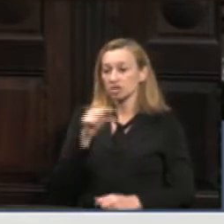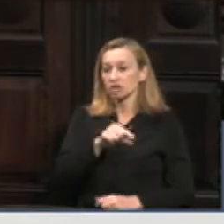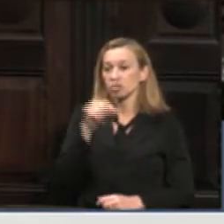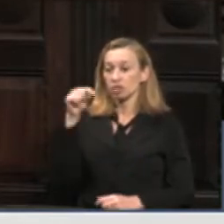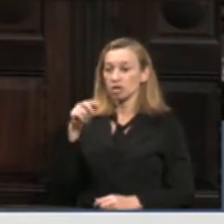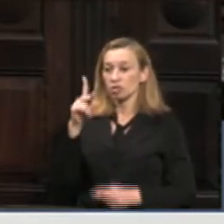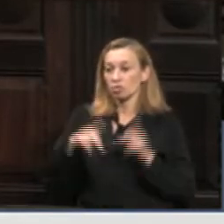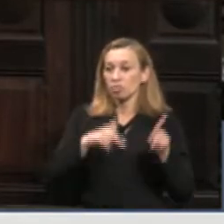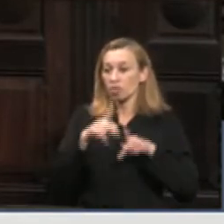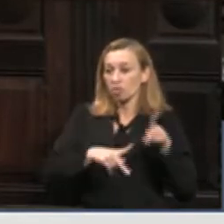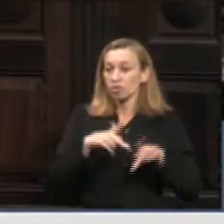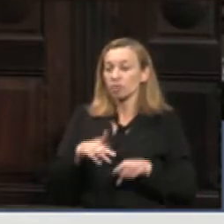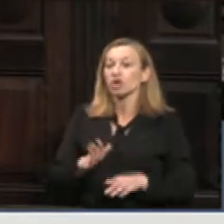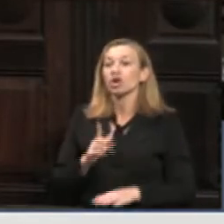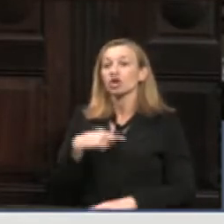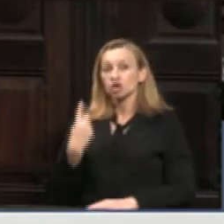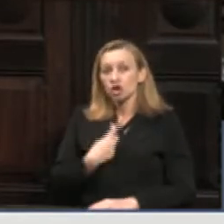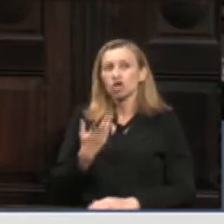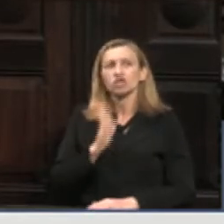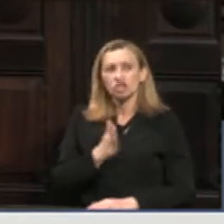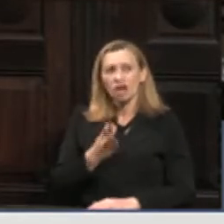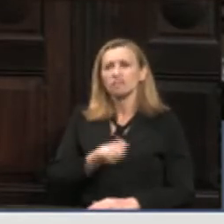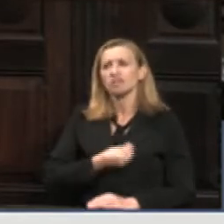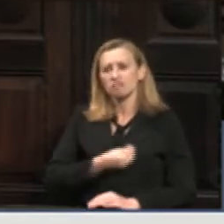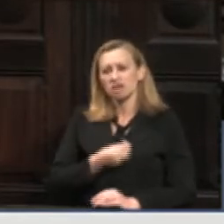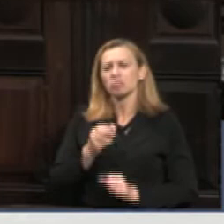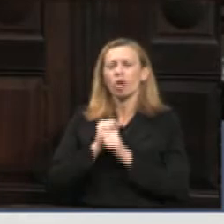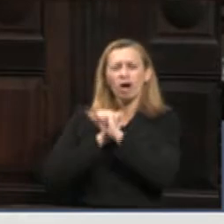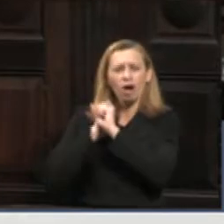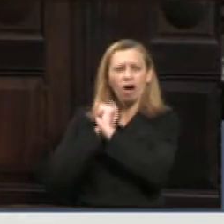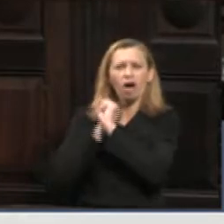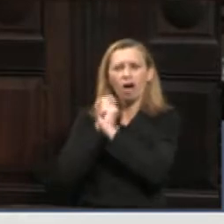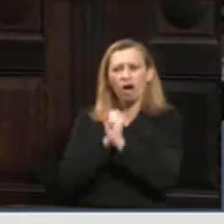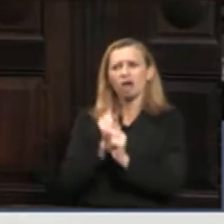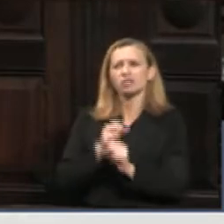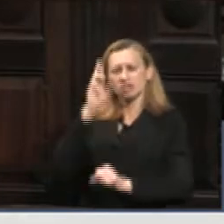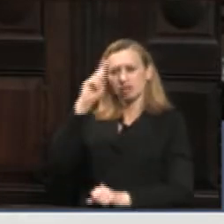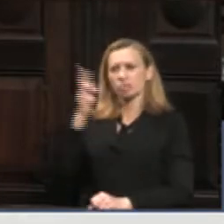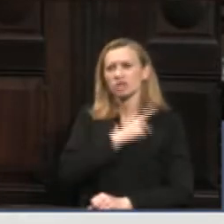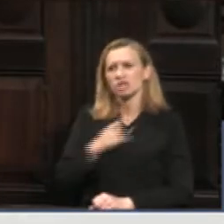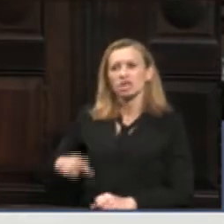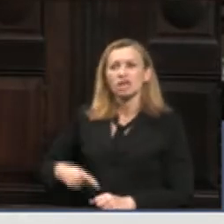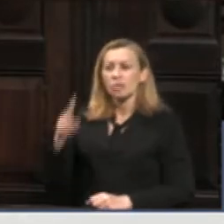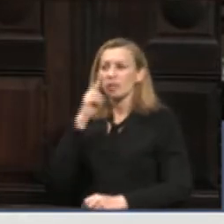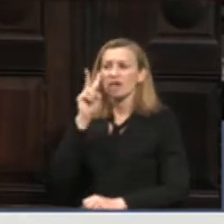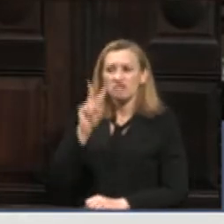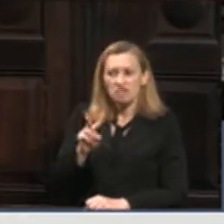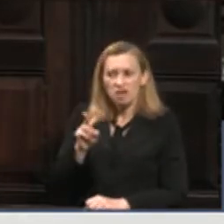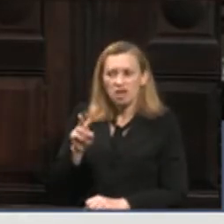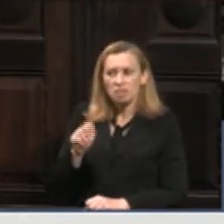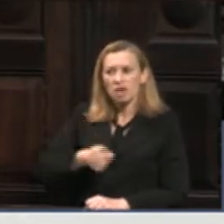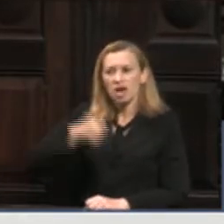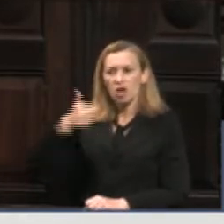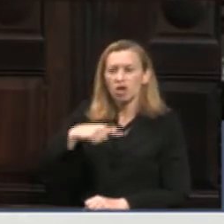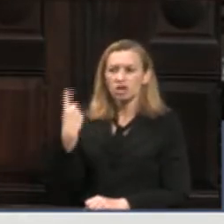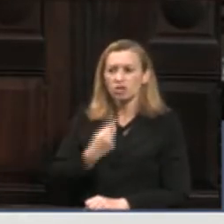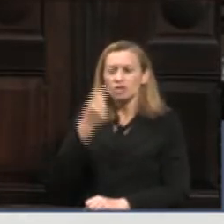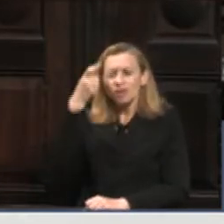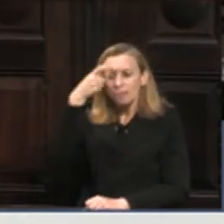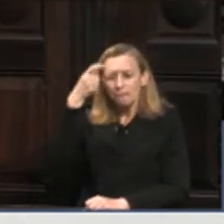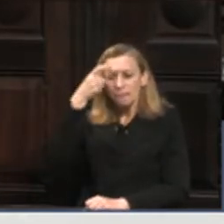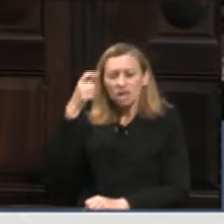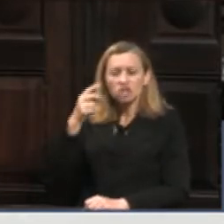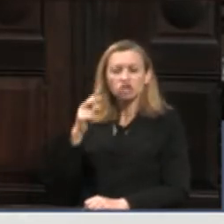Nós já vivemos muito tempo, senhor presidente, para termos claro em nossa mente, olhando